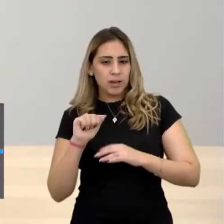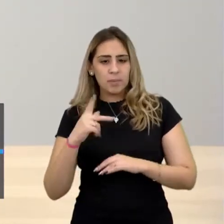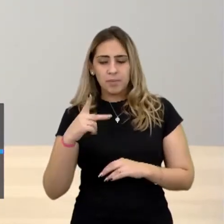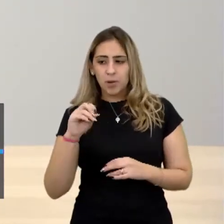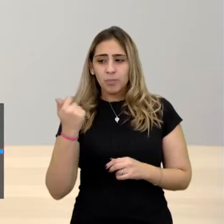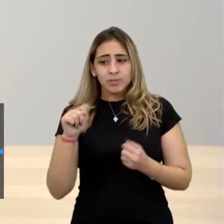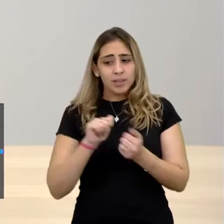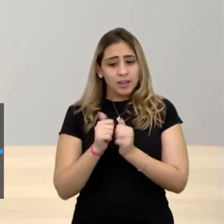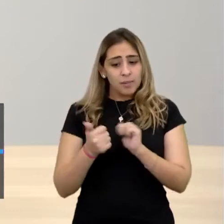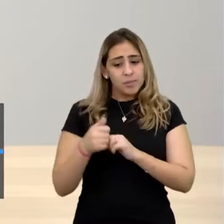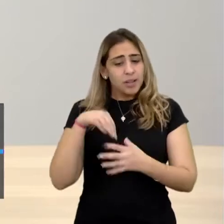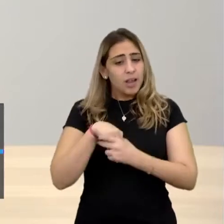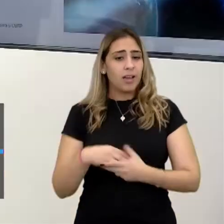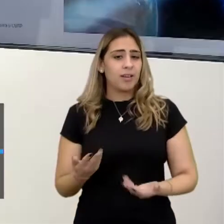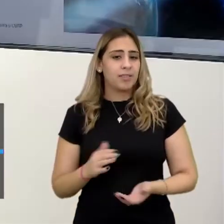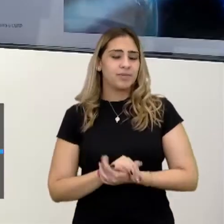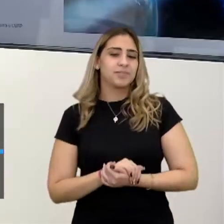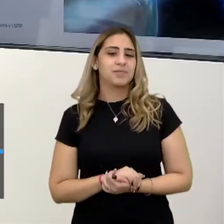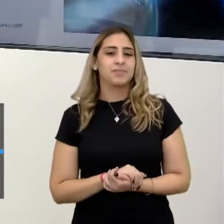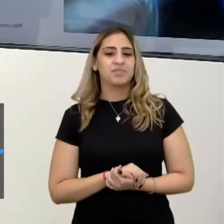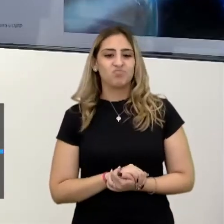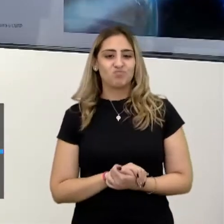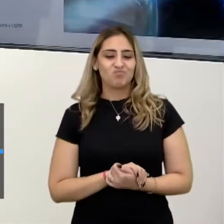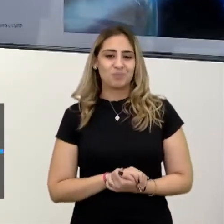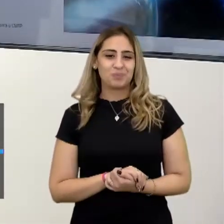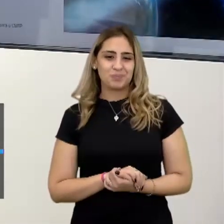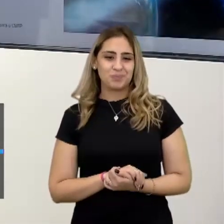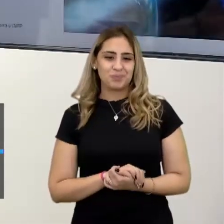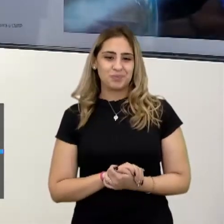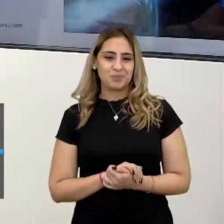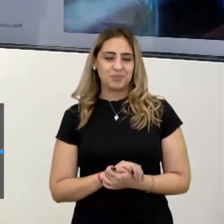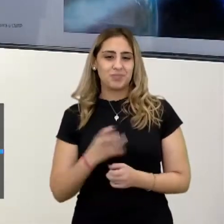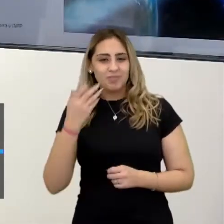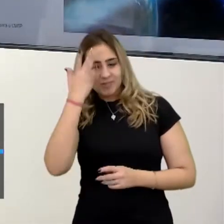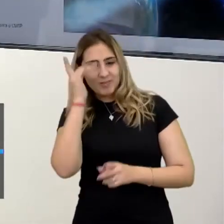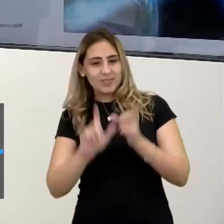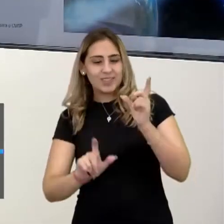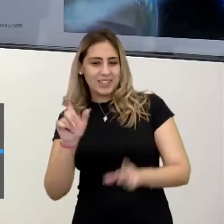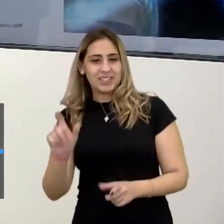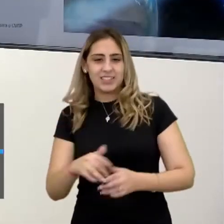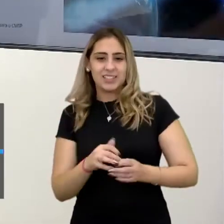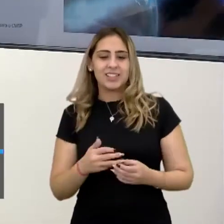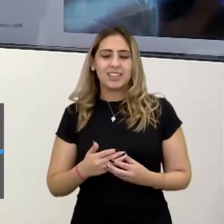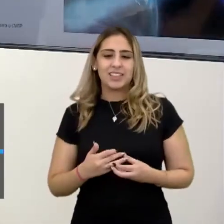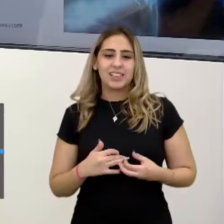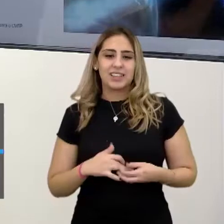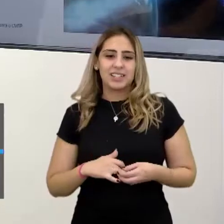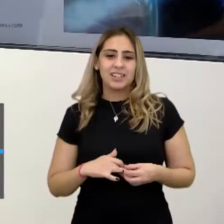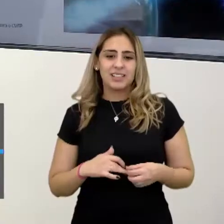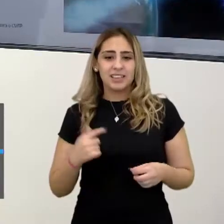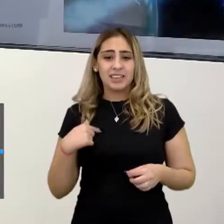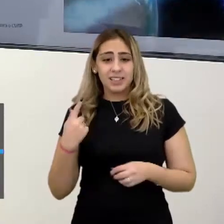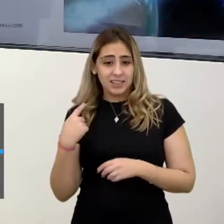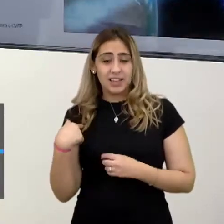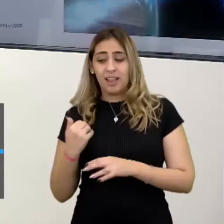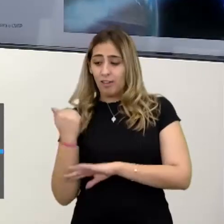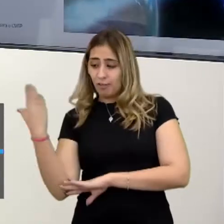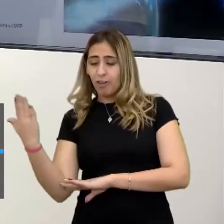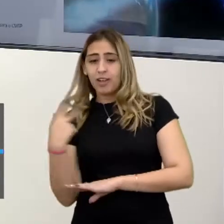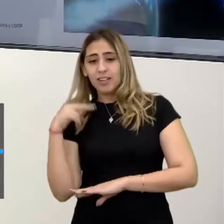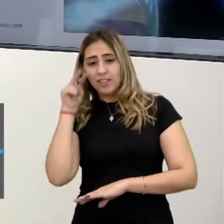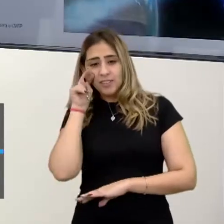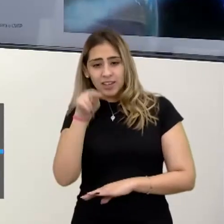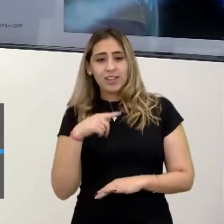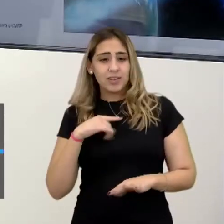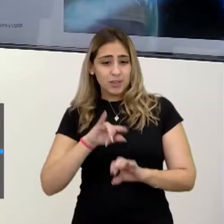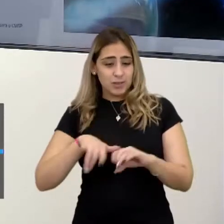precisa se adaptar ao meio primeiro. Ele chegou aqui e se assustou um pouquinho, né, aquele monte de gente ali. Mas ele tava fora lá, olha, vai assistir pelo YouTube, né, o